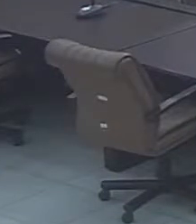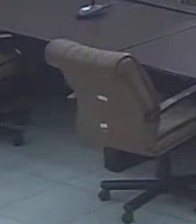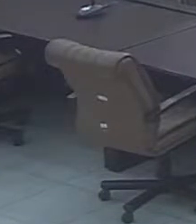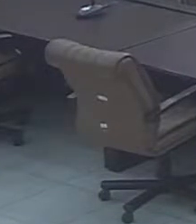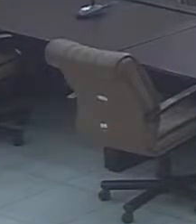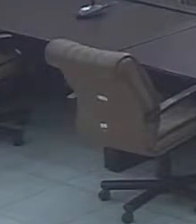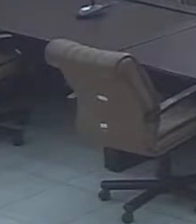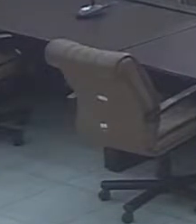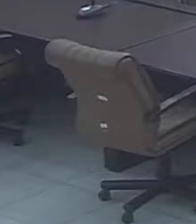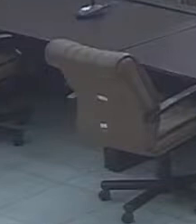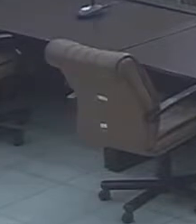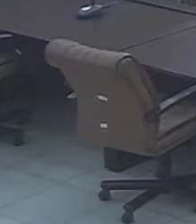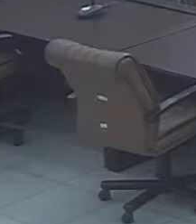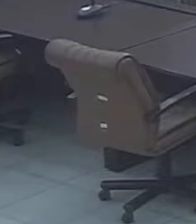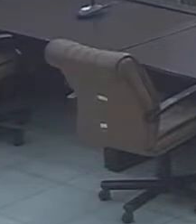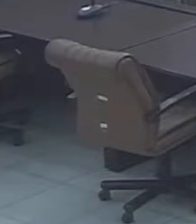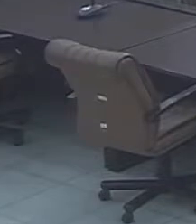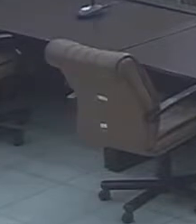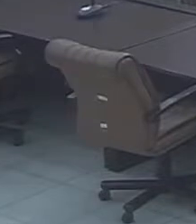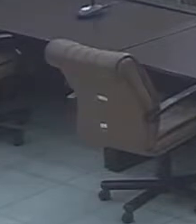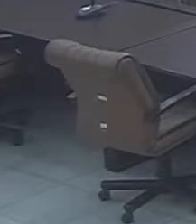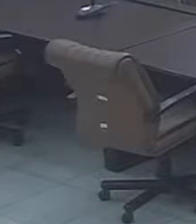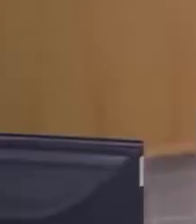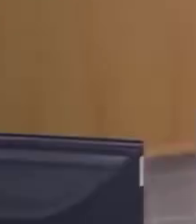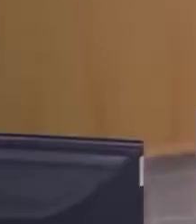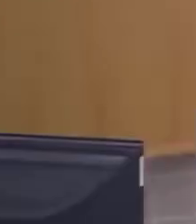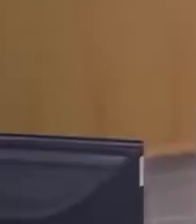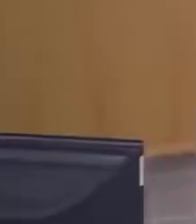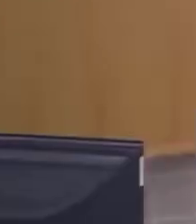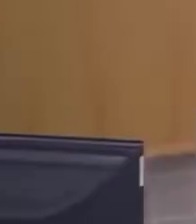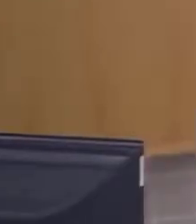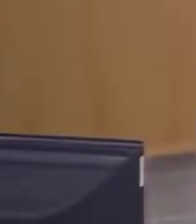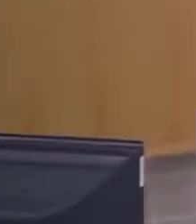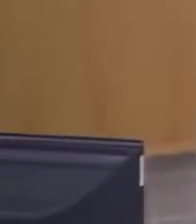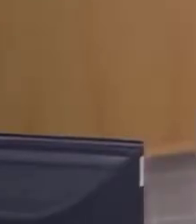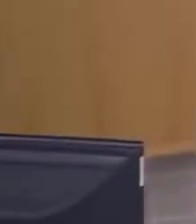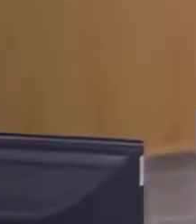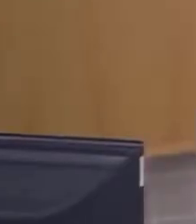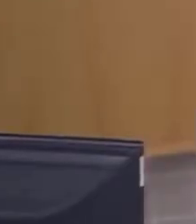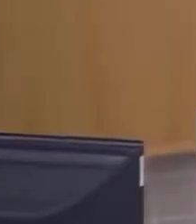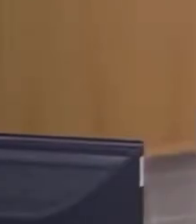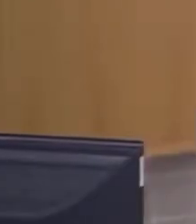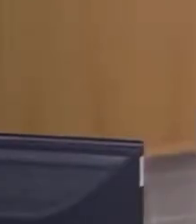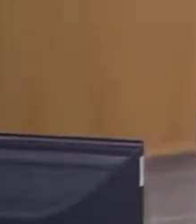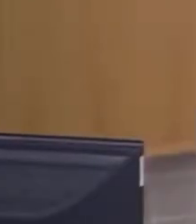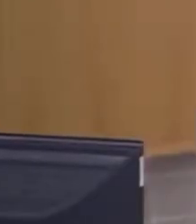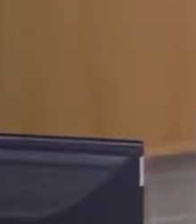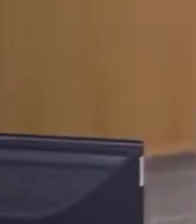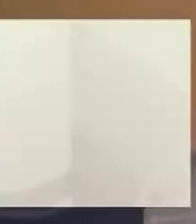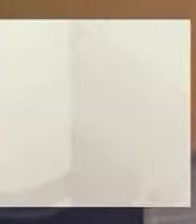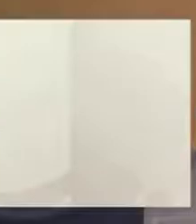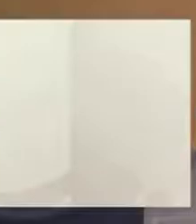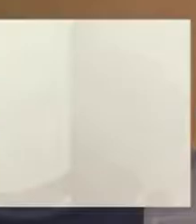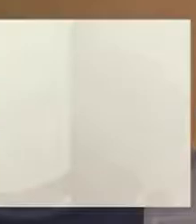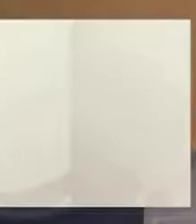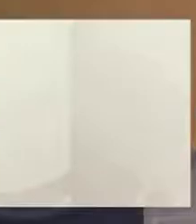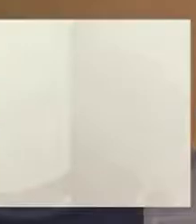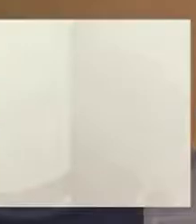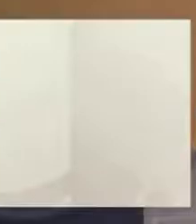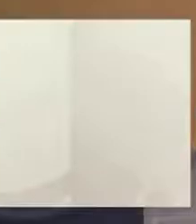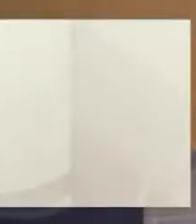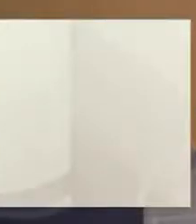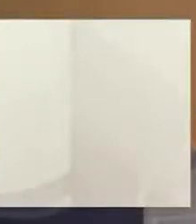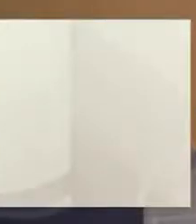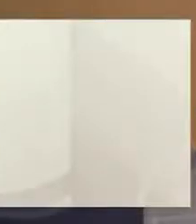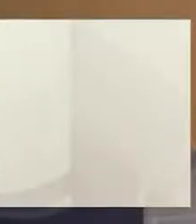Aqui, ó, nós temos até esse momento empenhado 610 milhões. É empenhado, tá? Sim. E aqui a gente